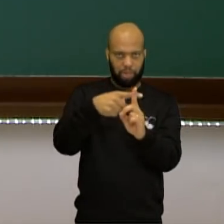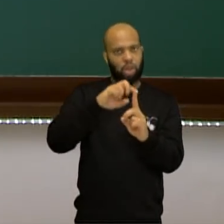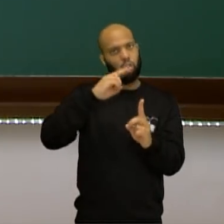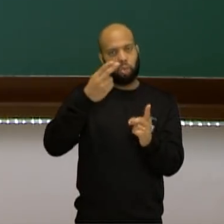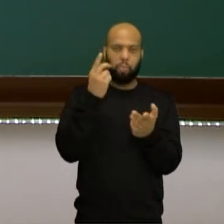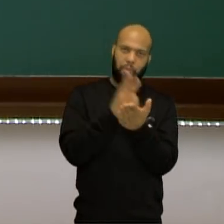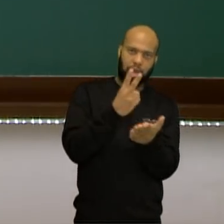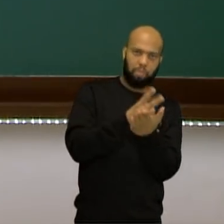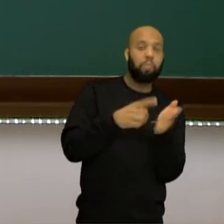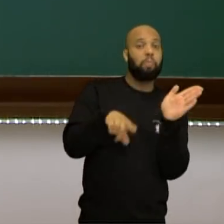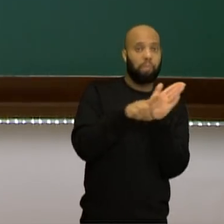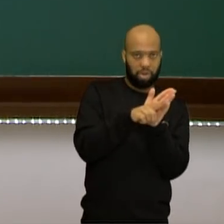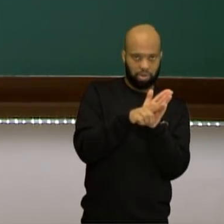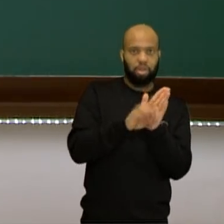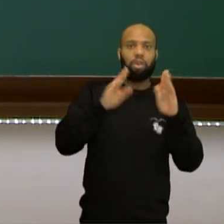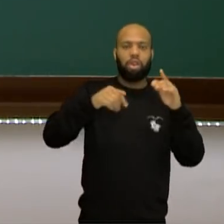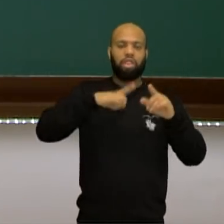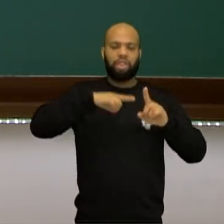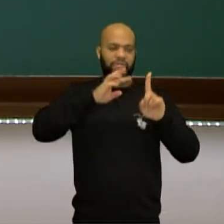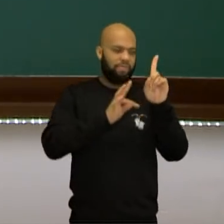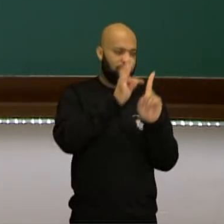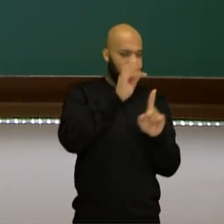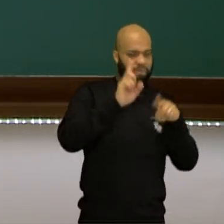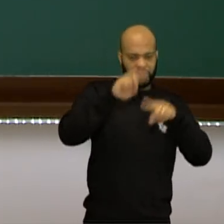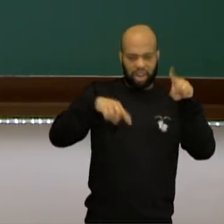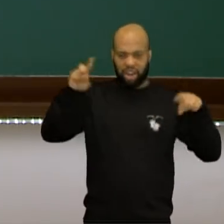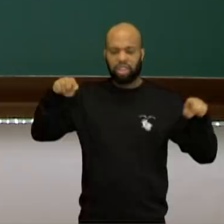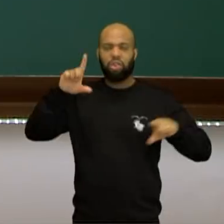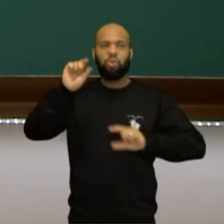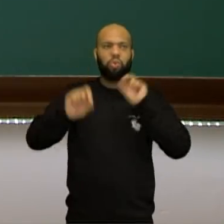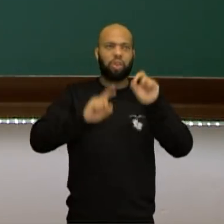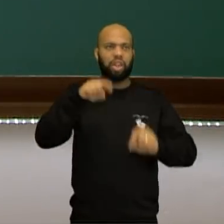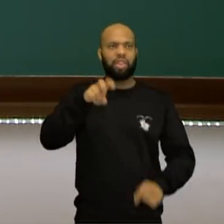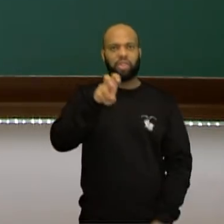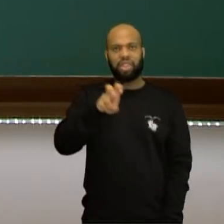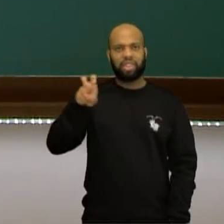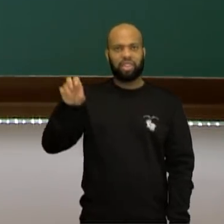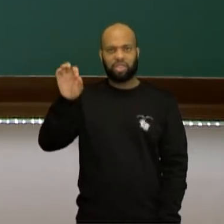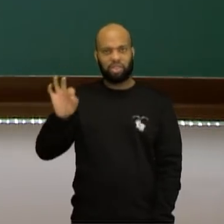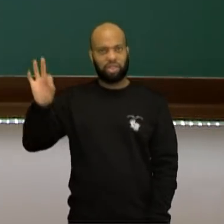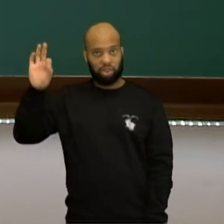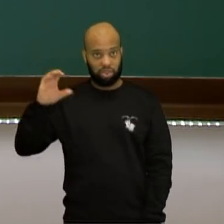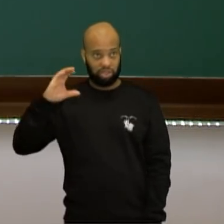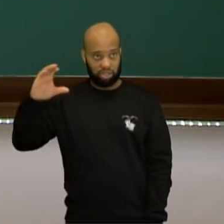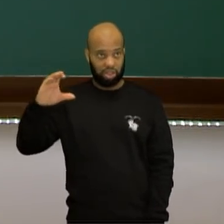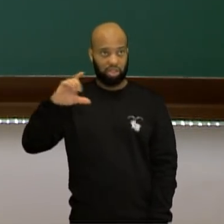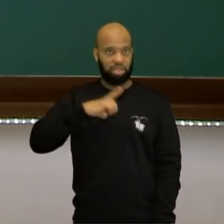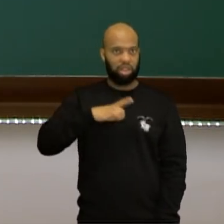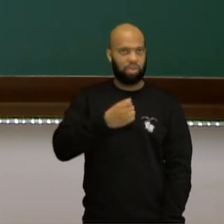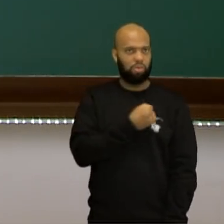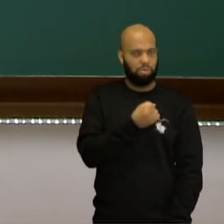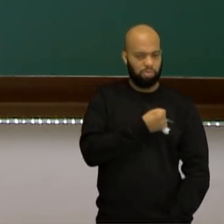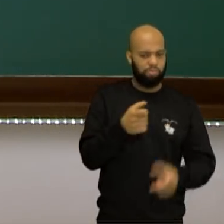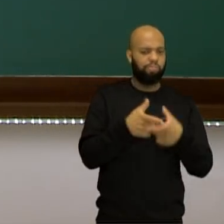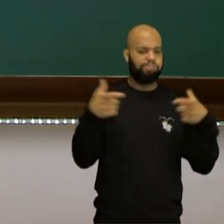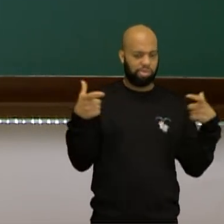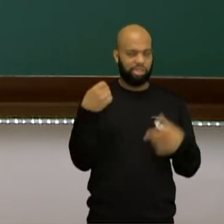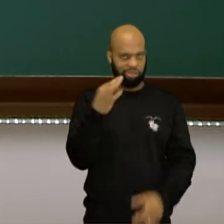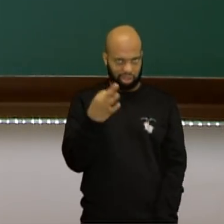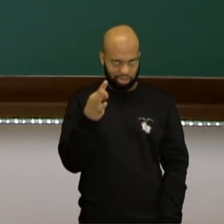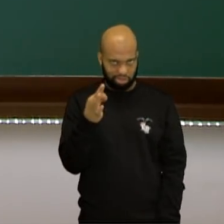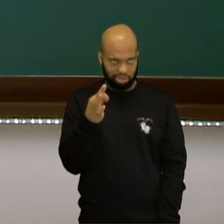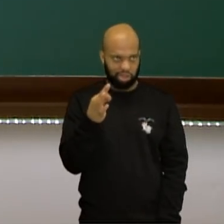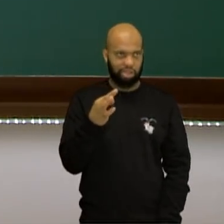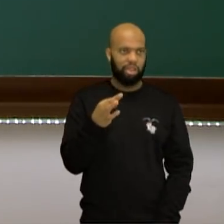Então, a variação de temperatura foi de 55 graus Celsius. Eu vejo que é um valor bem grande, bem